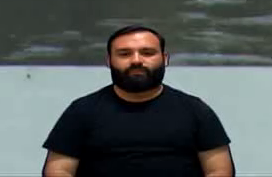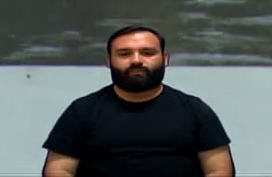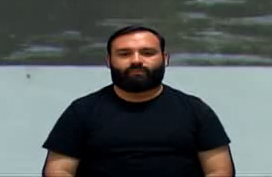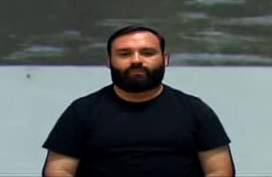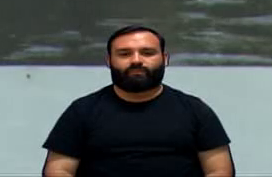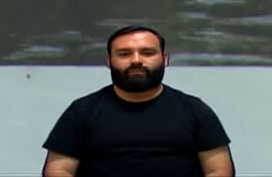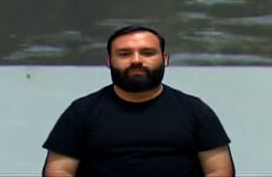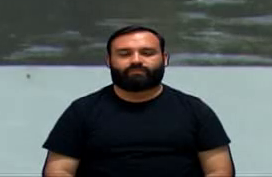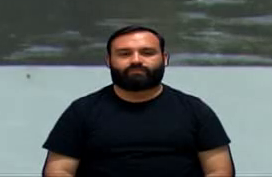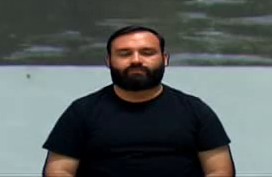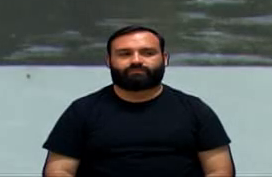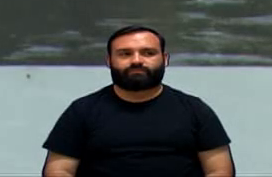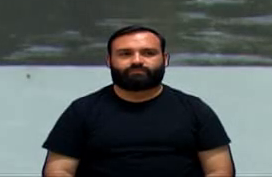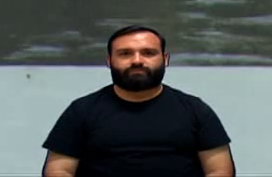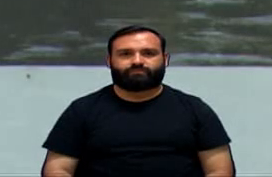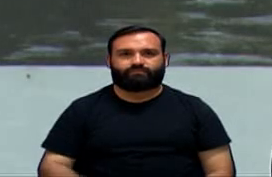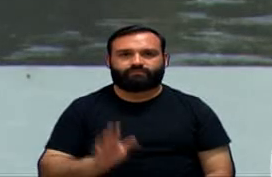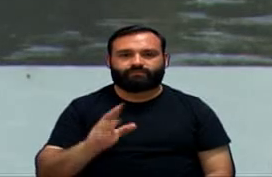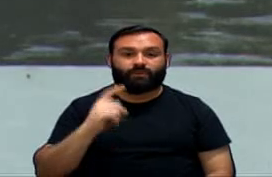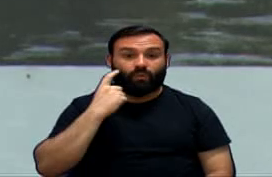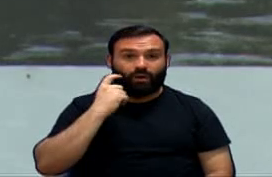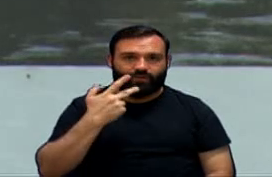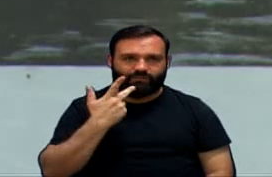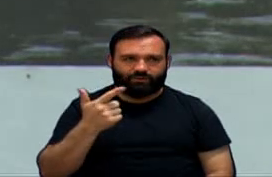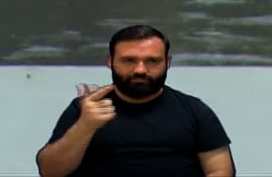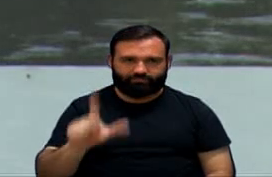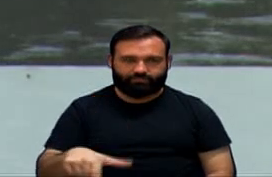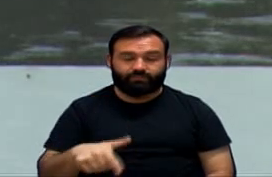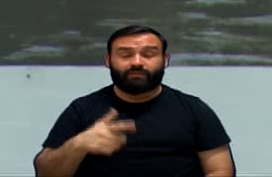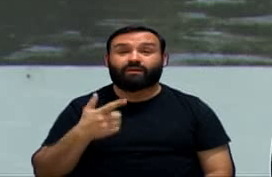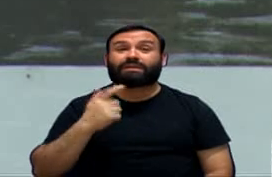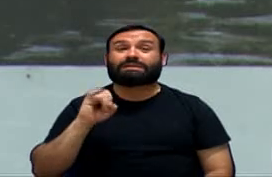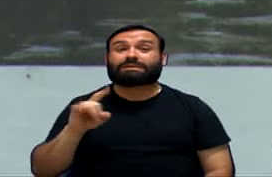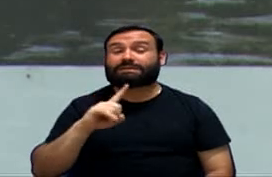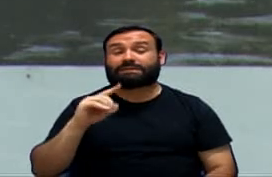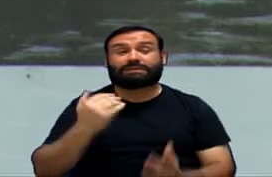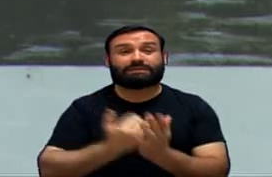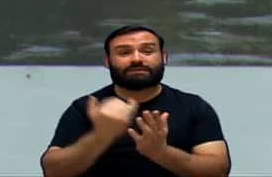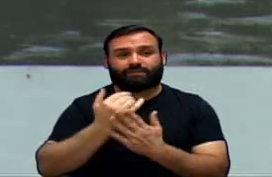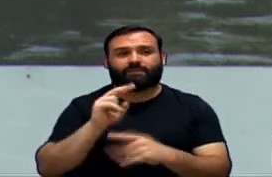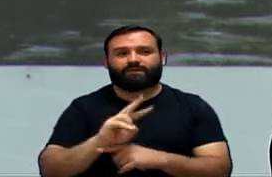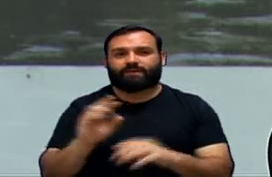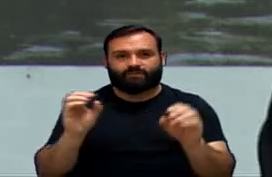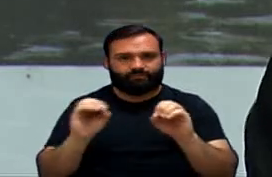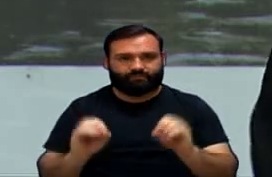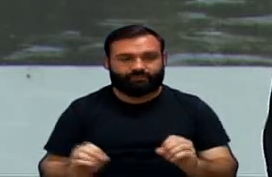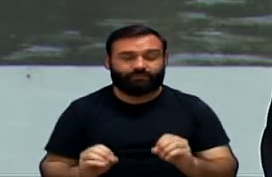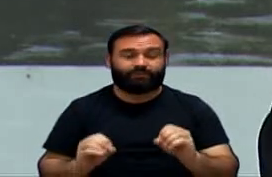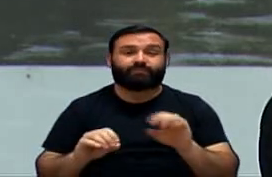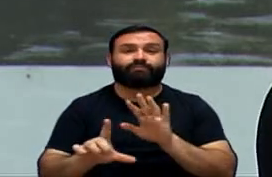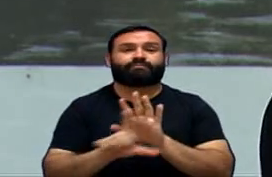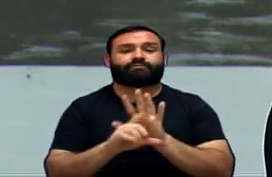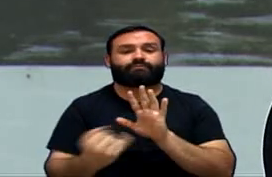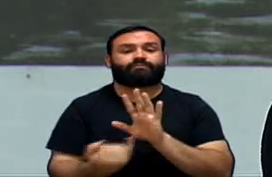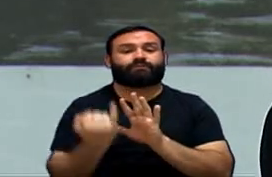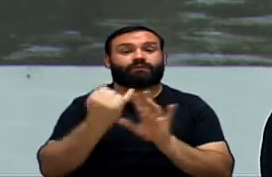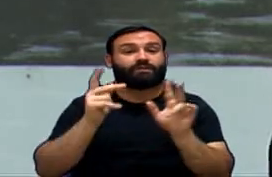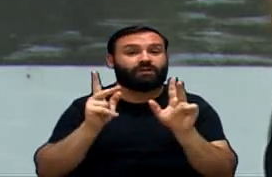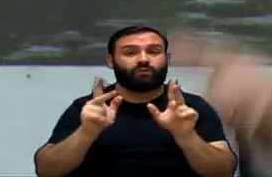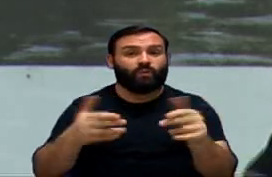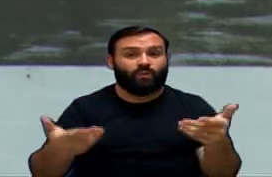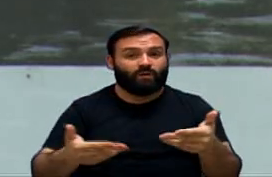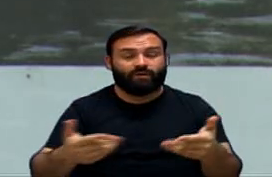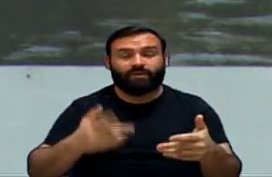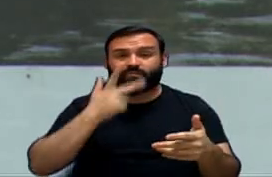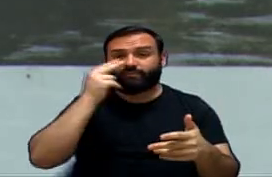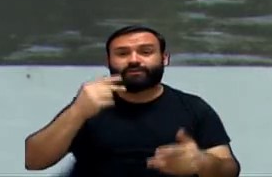fiscalização vou já vou abrir pro cai se não intensificar a fiscalização uma lei importante como essa se